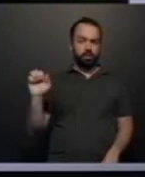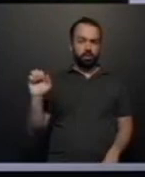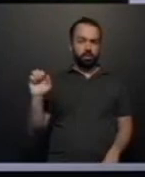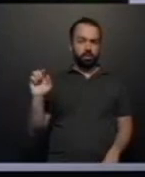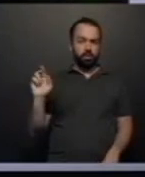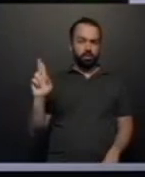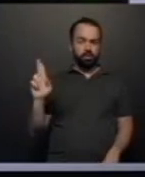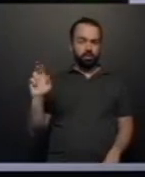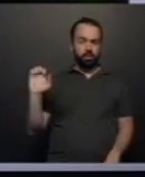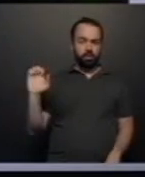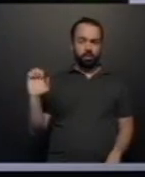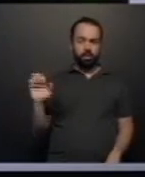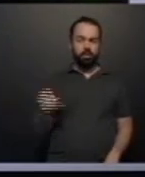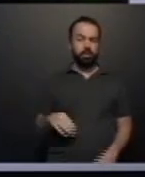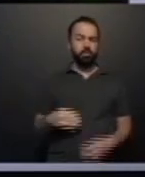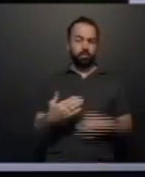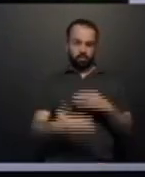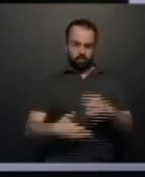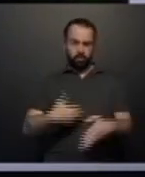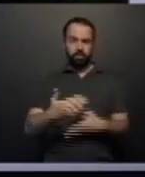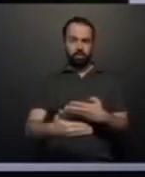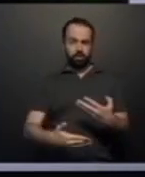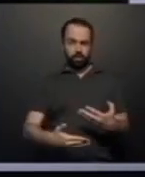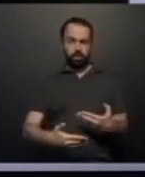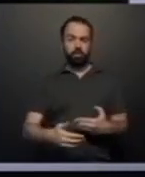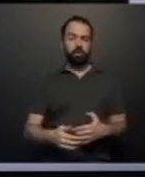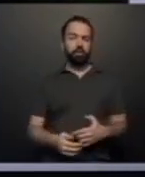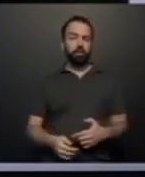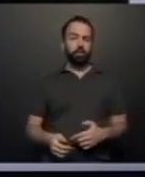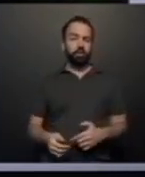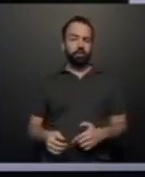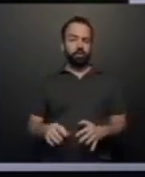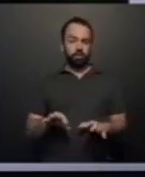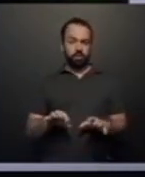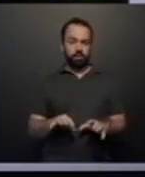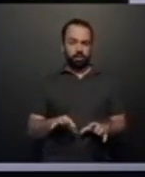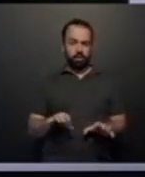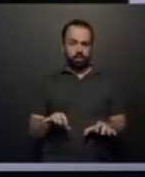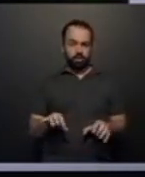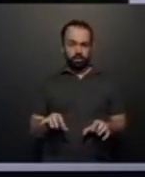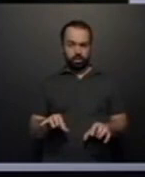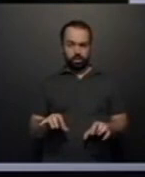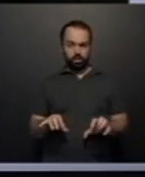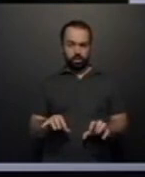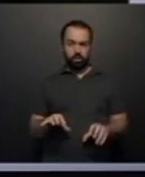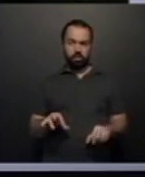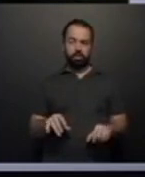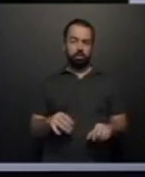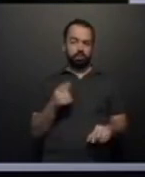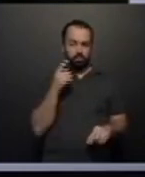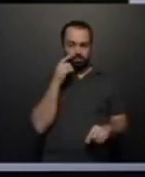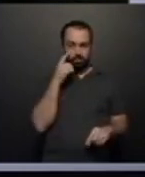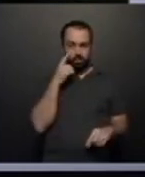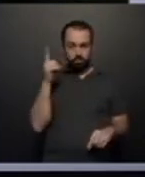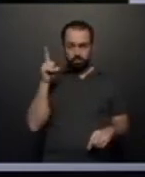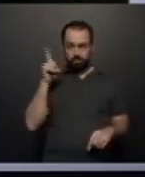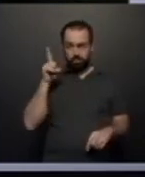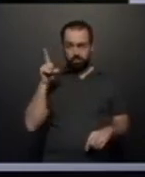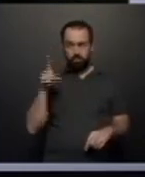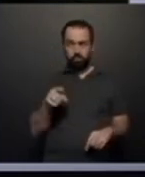segunda proposta aí da aula de hoje, nós vamos falar a respeito da computação. Observem essa